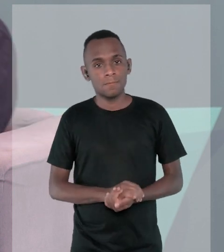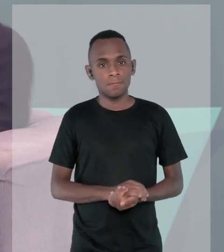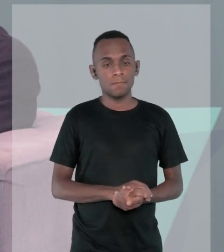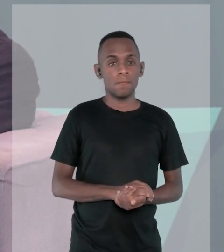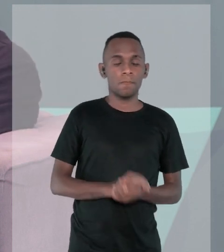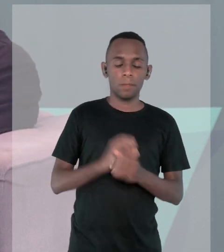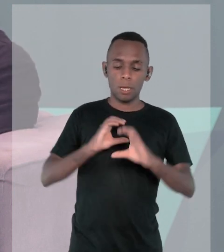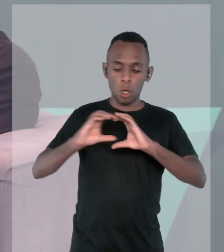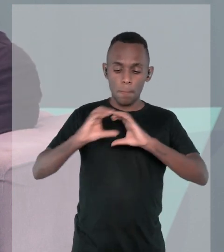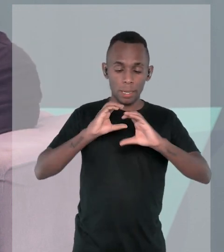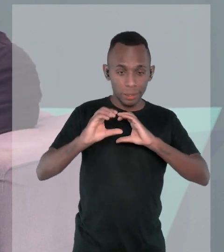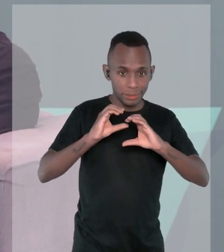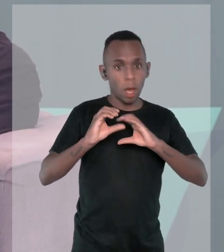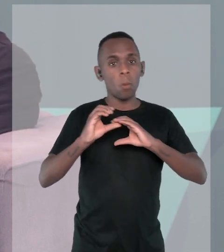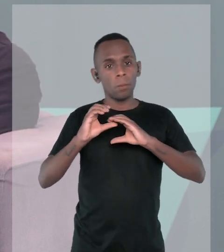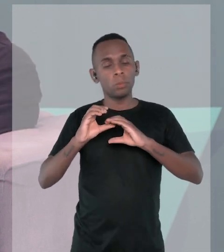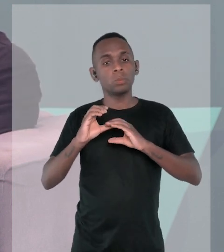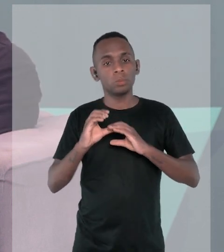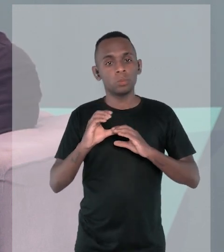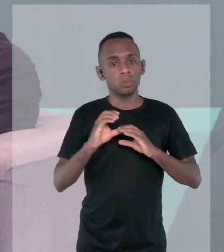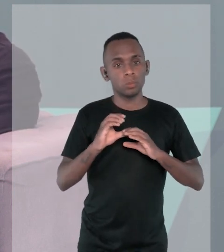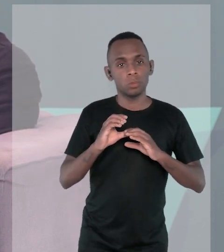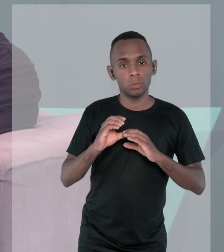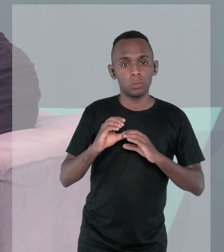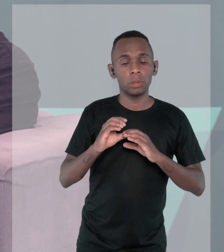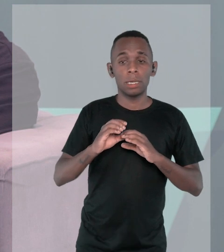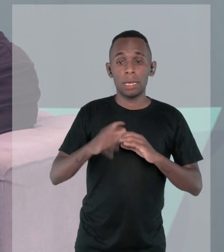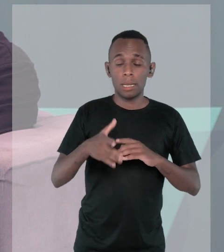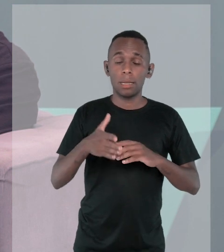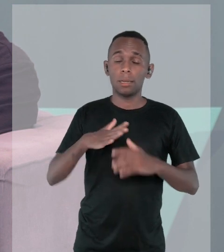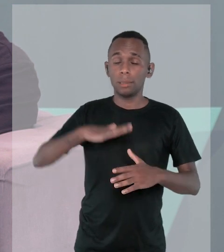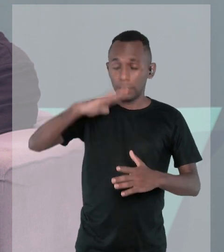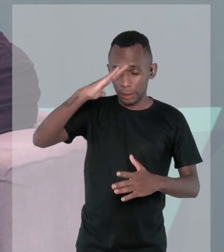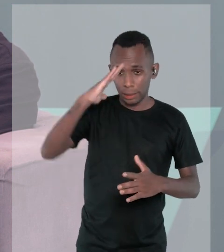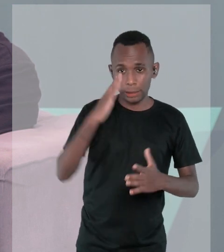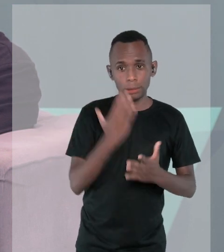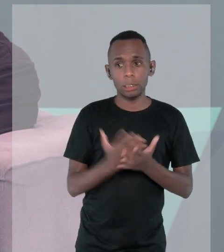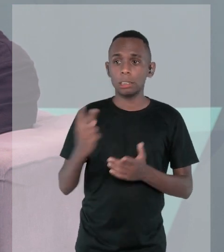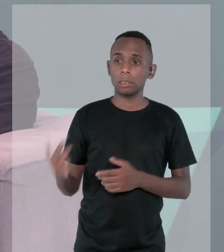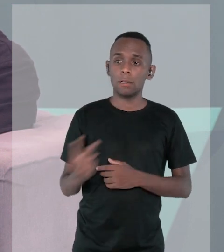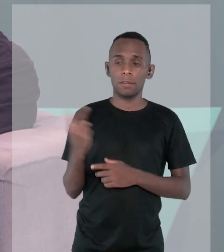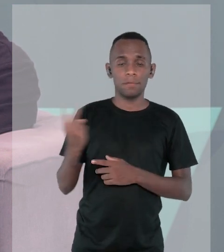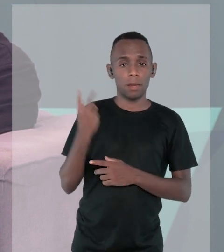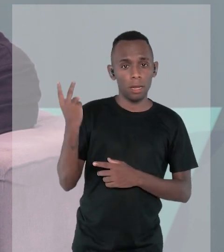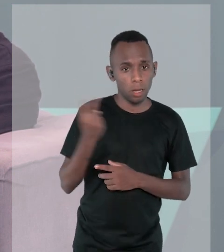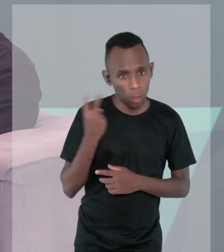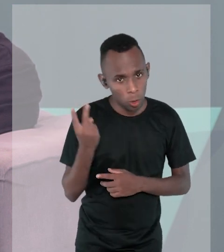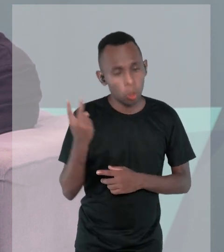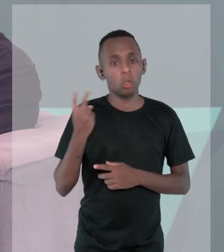A comunicação, à medida que ela aposta em valores,